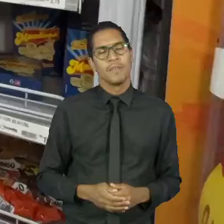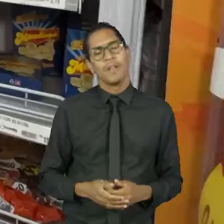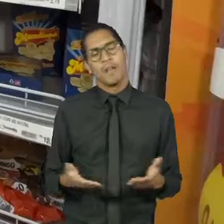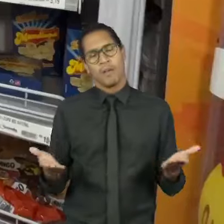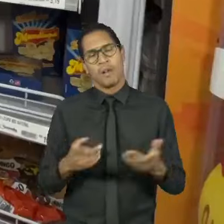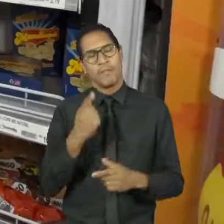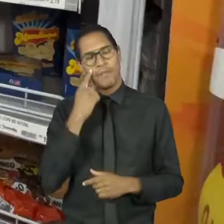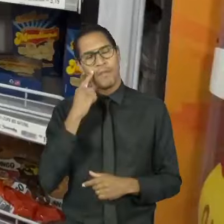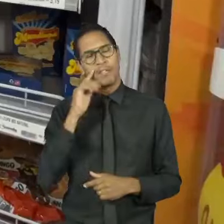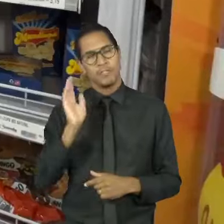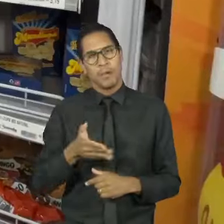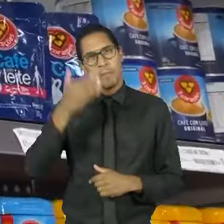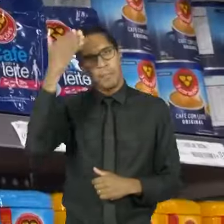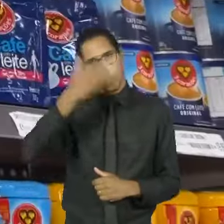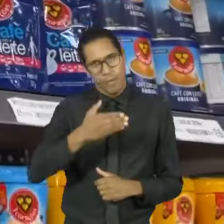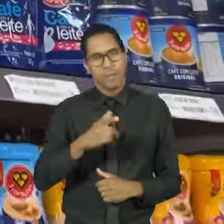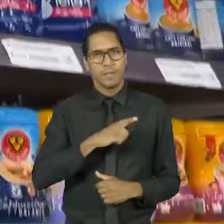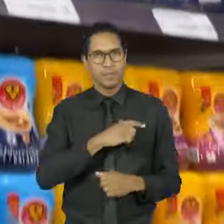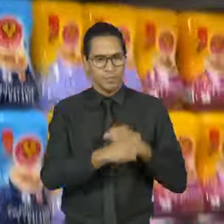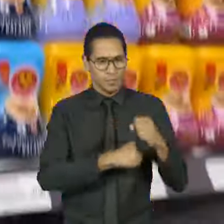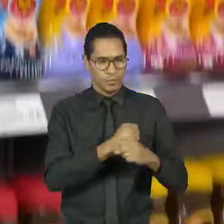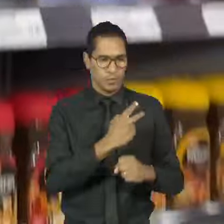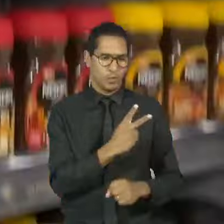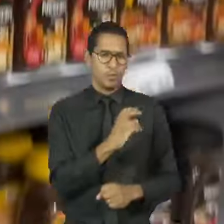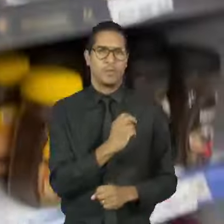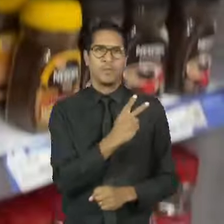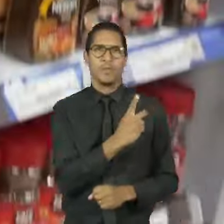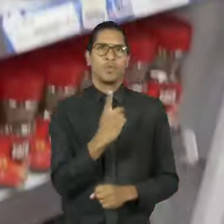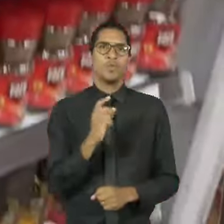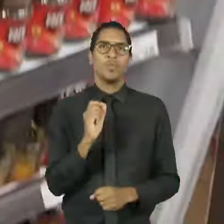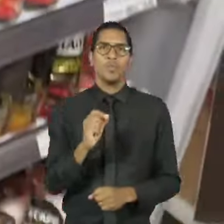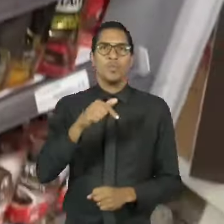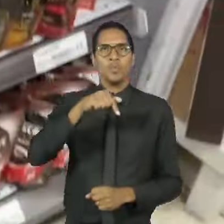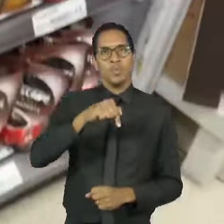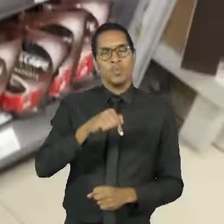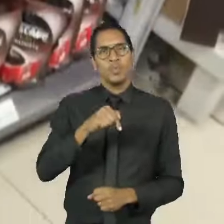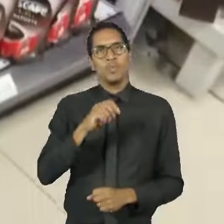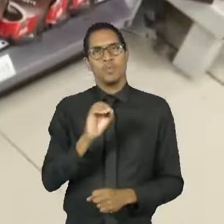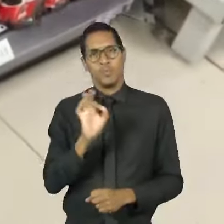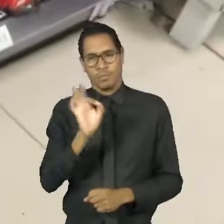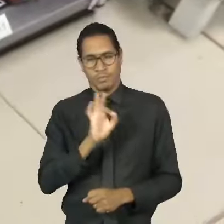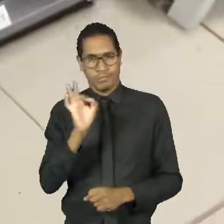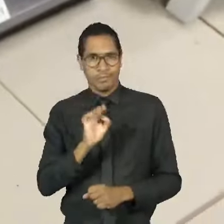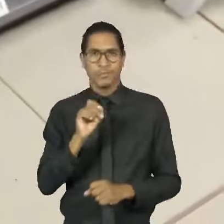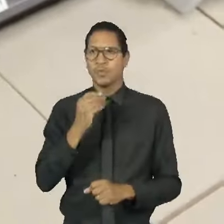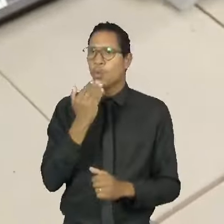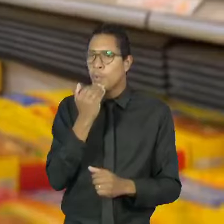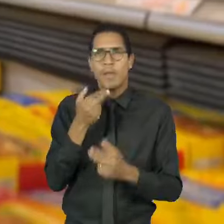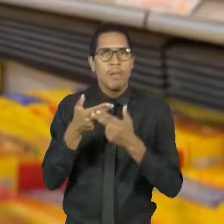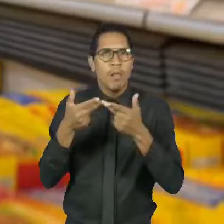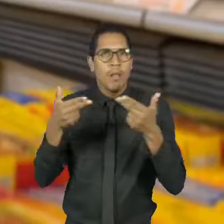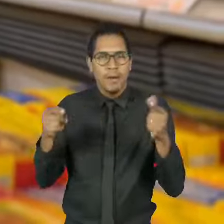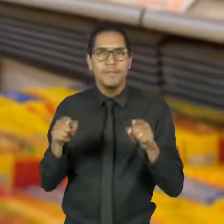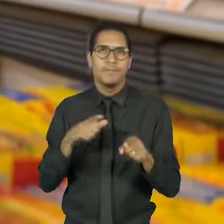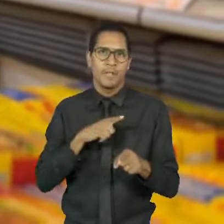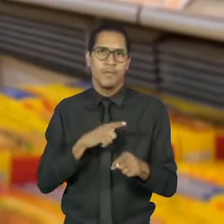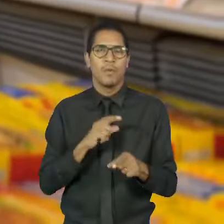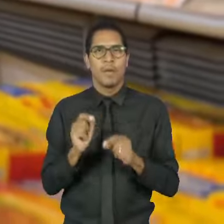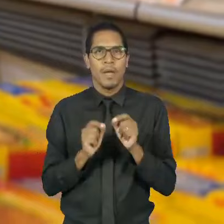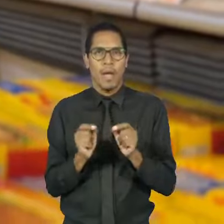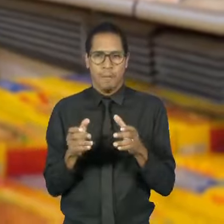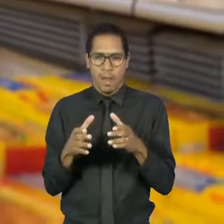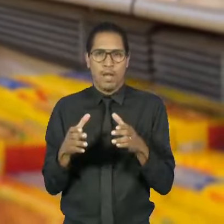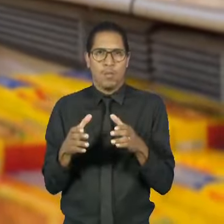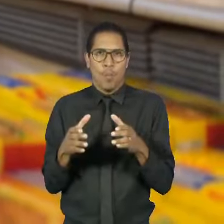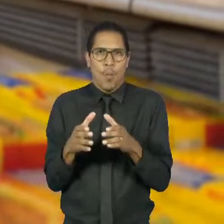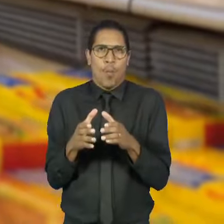números desde 2021 70% dos alimentos tiveram redução no tamanho das Embalagens no Brasil a descoberta foi de um